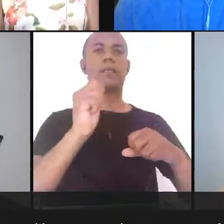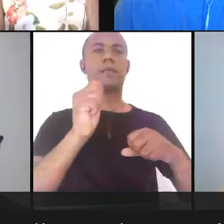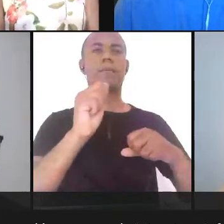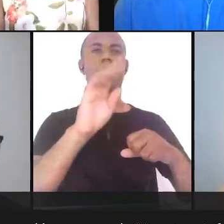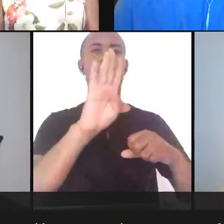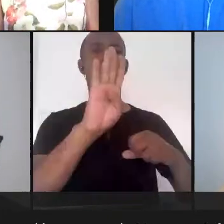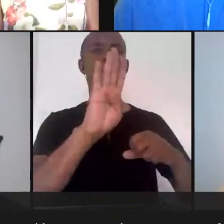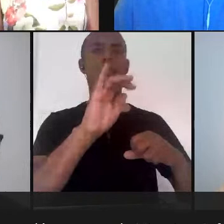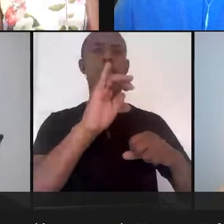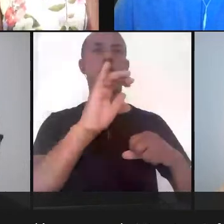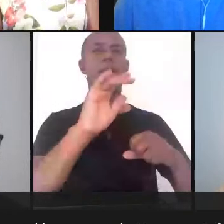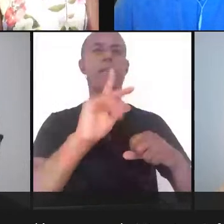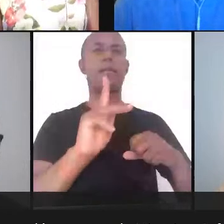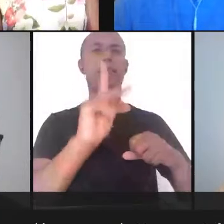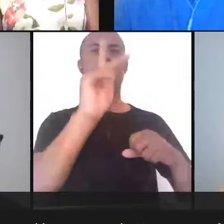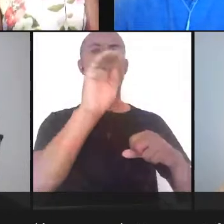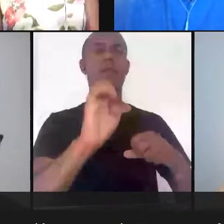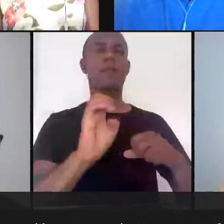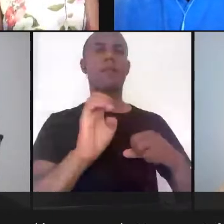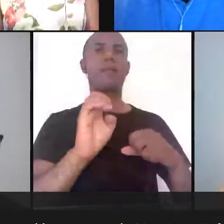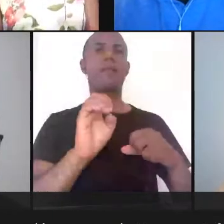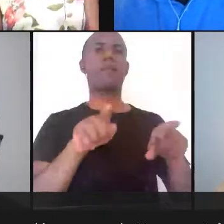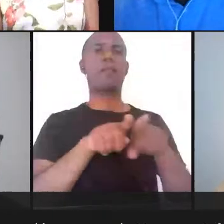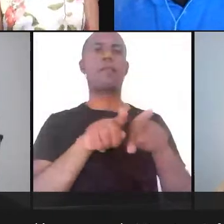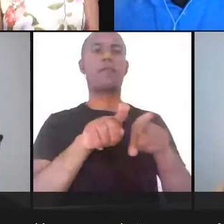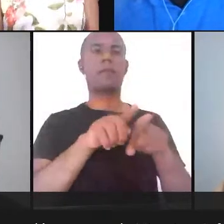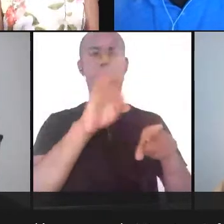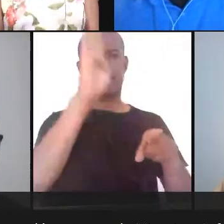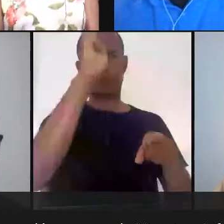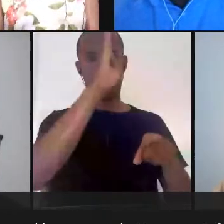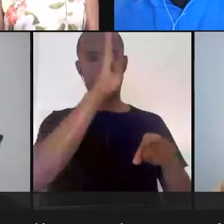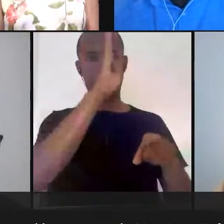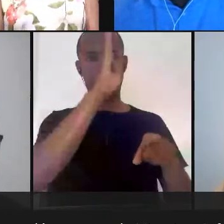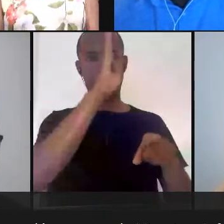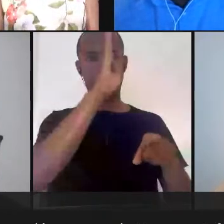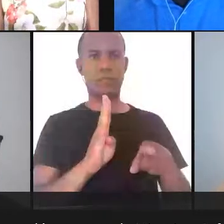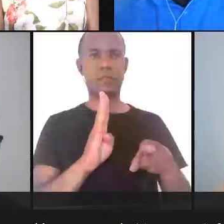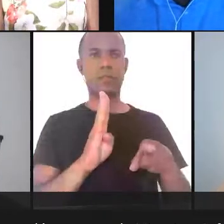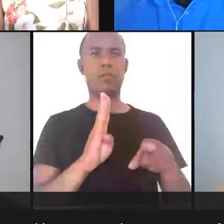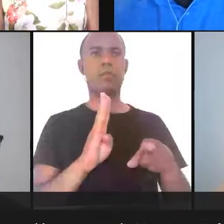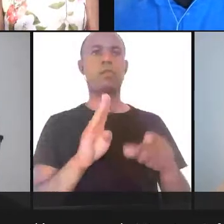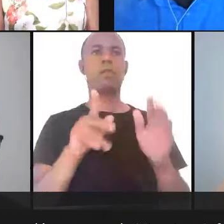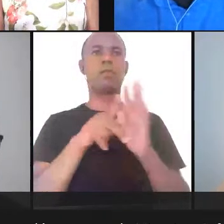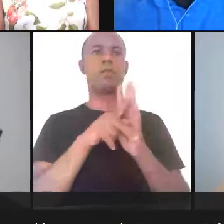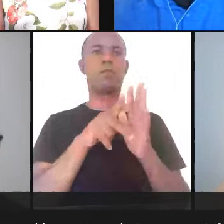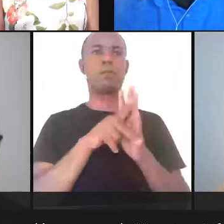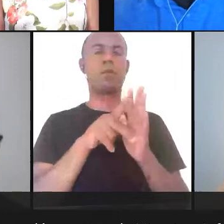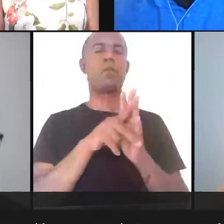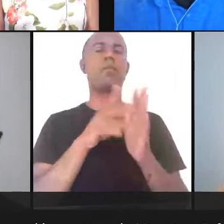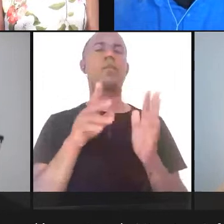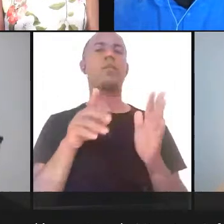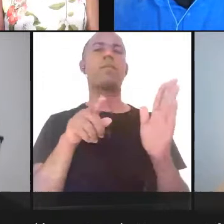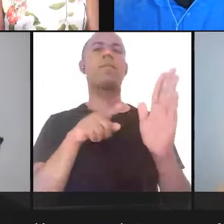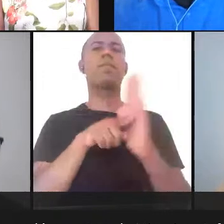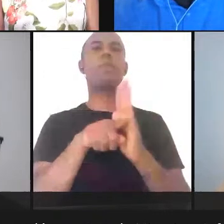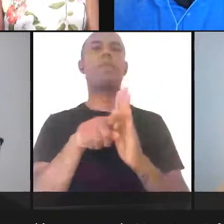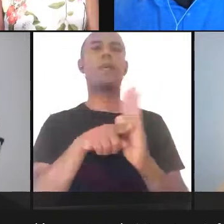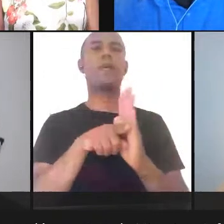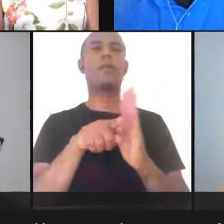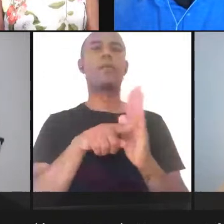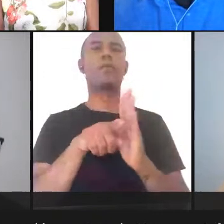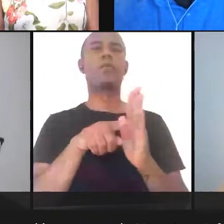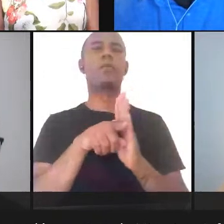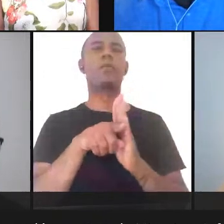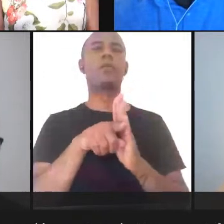pela editora Capulana. Esta pergunta que nos coloca sobre a literatura infantil, que já, o Lucílio já